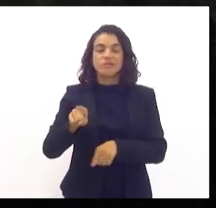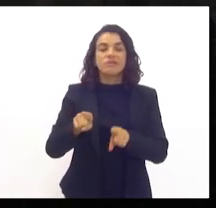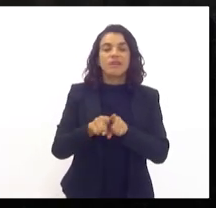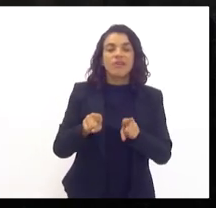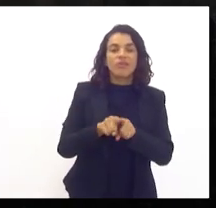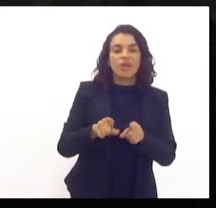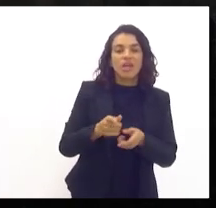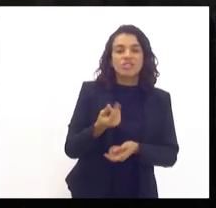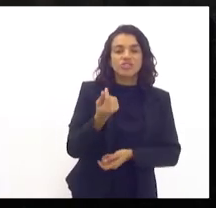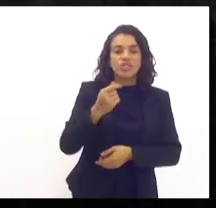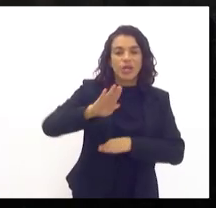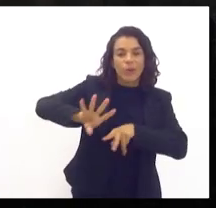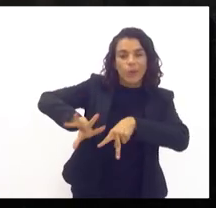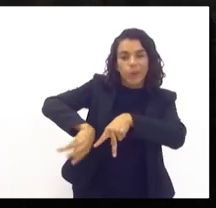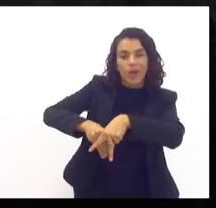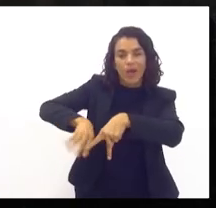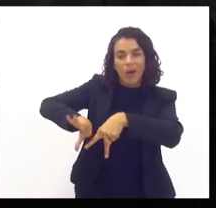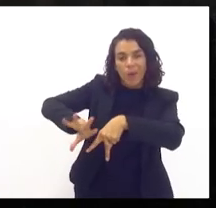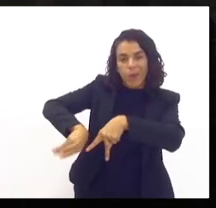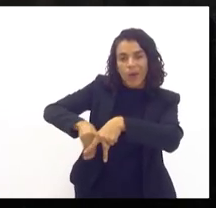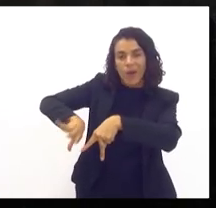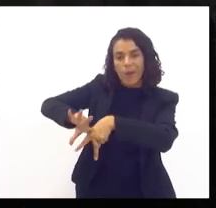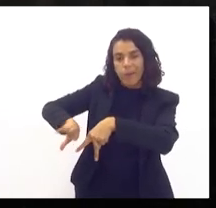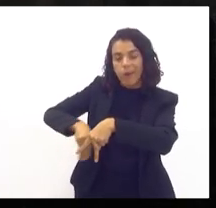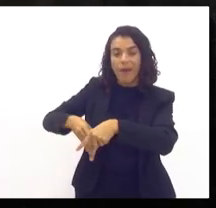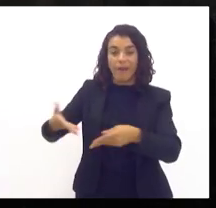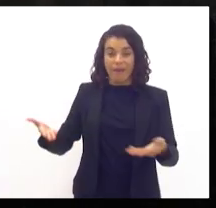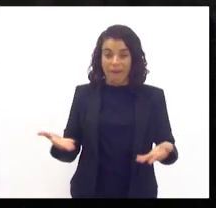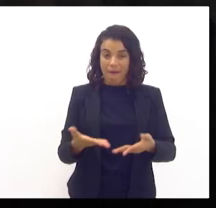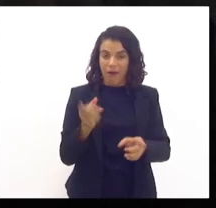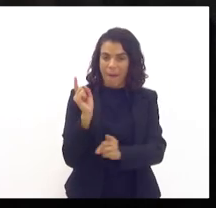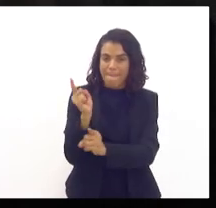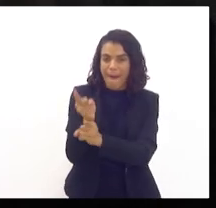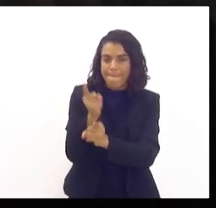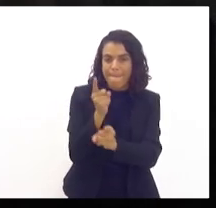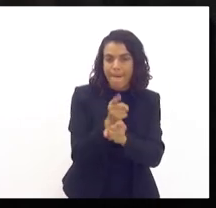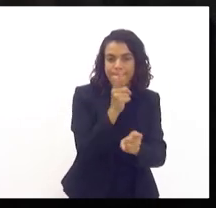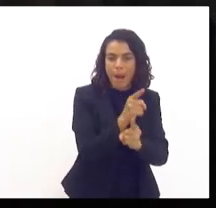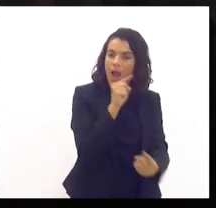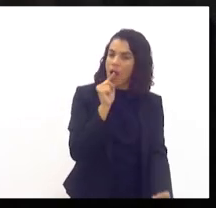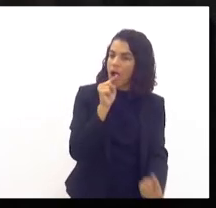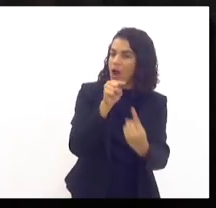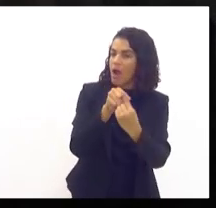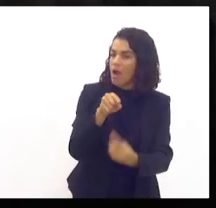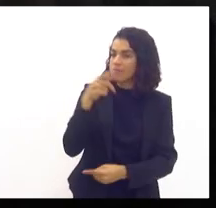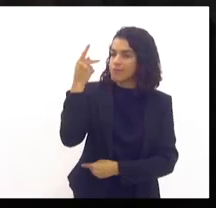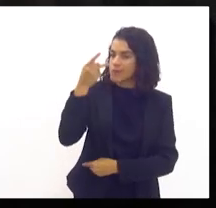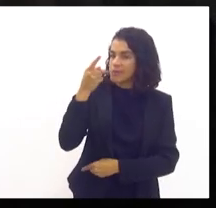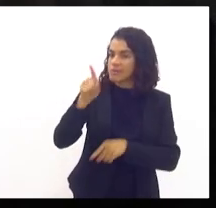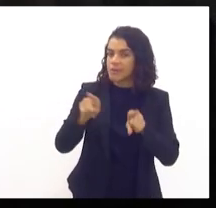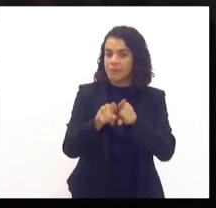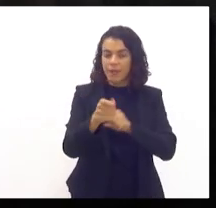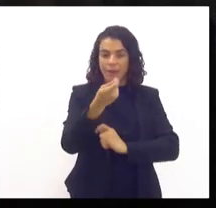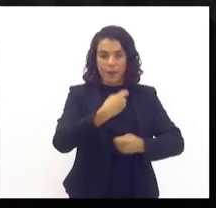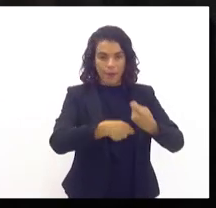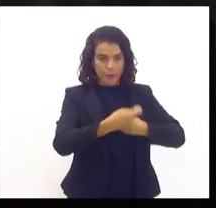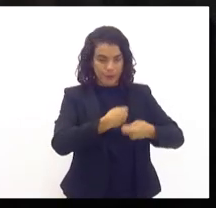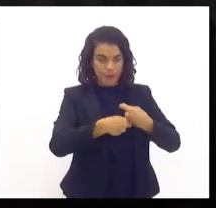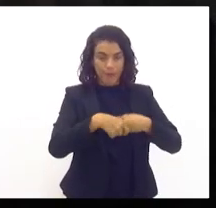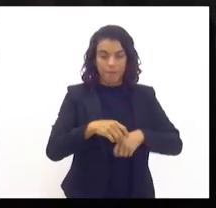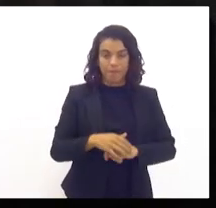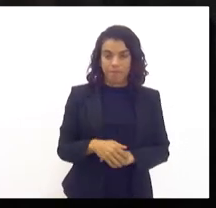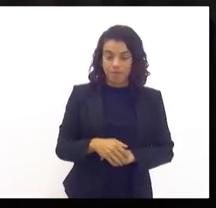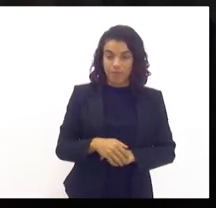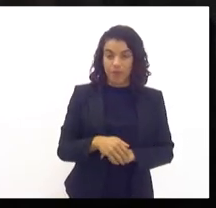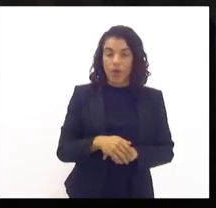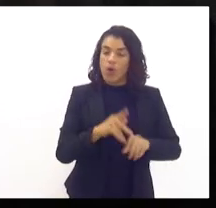tem sido cada vez mais desmascarado em suas intenções políticas e econômicas. O projeto